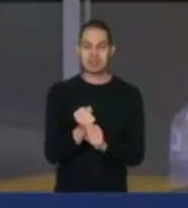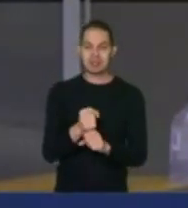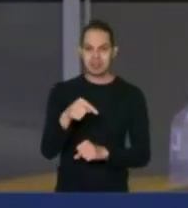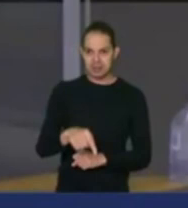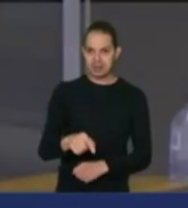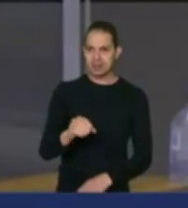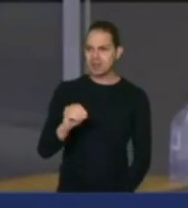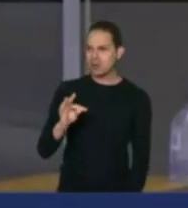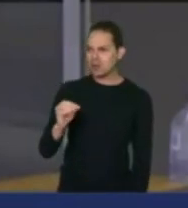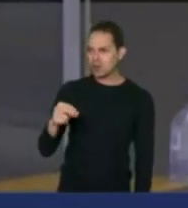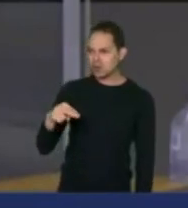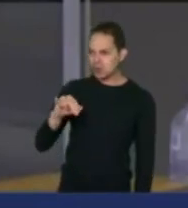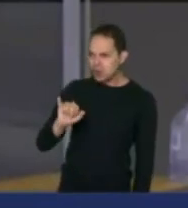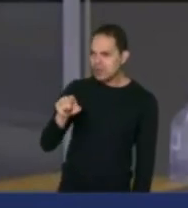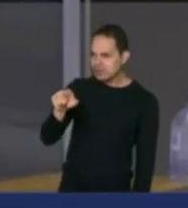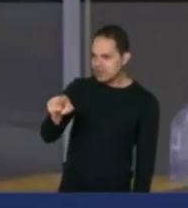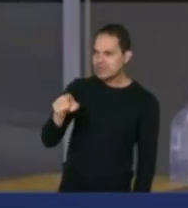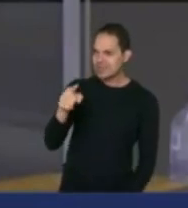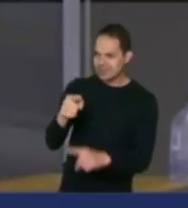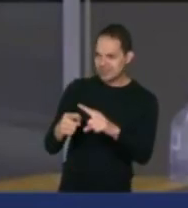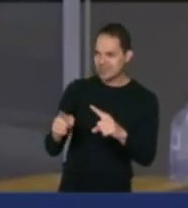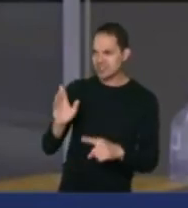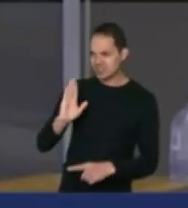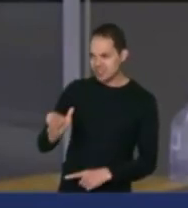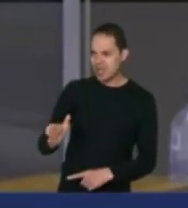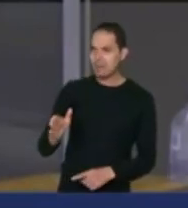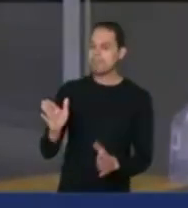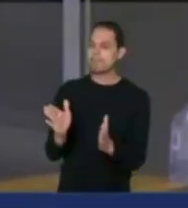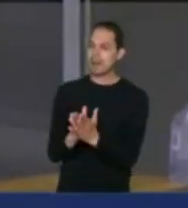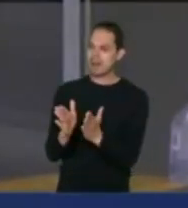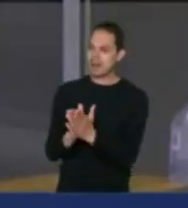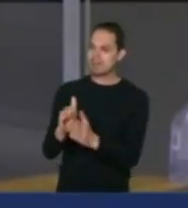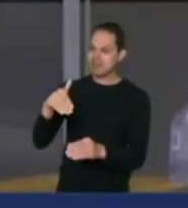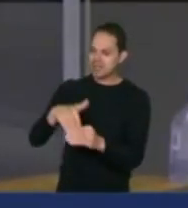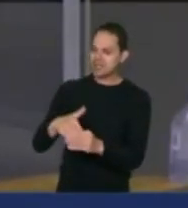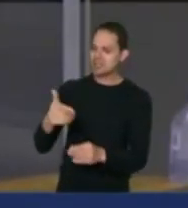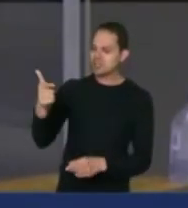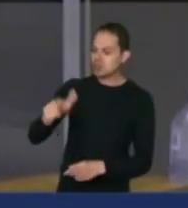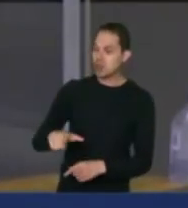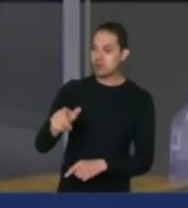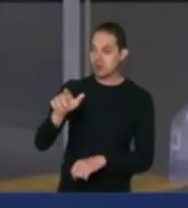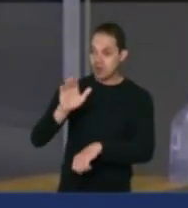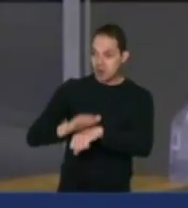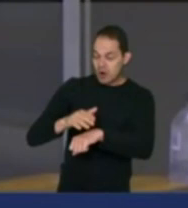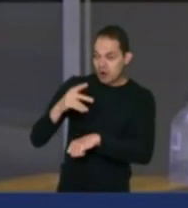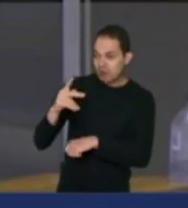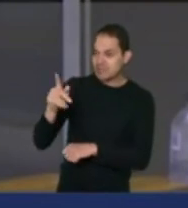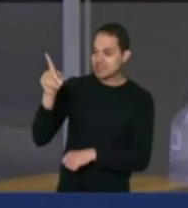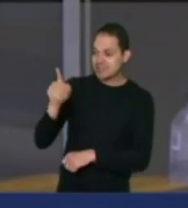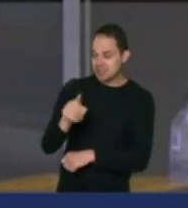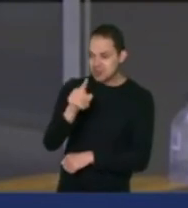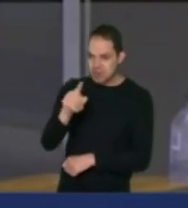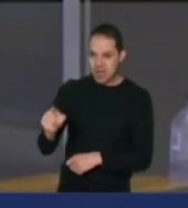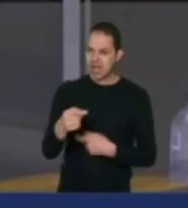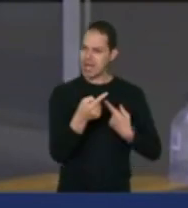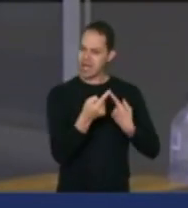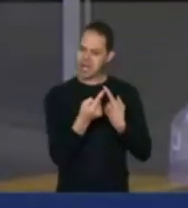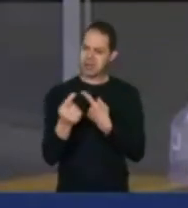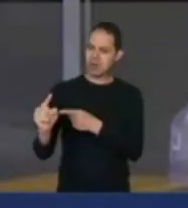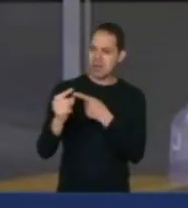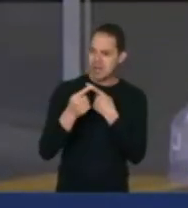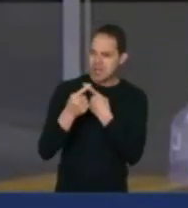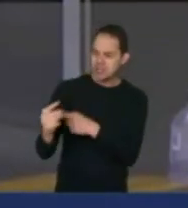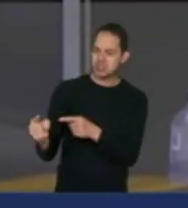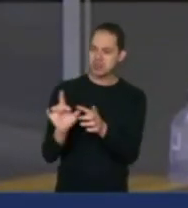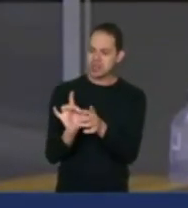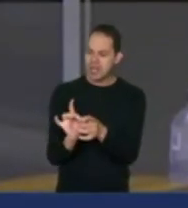deputado censurado, e parabéns por vossa reeleição, porque apesar de censurado, apesar de agredido na